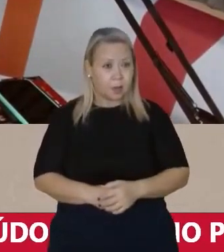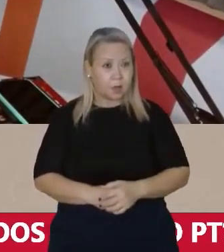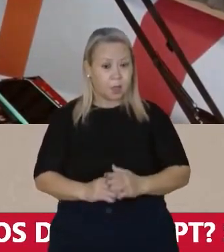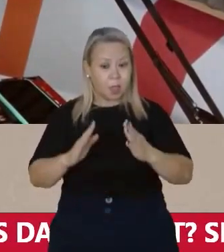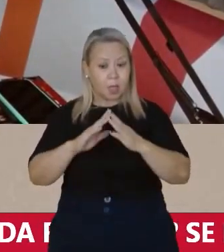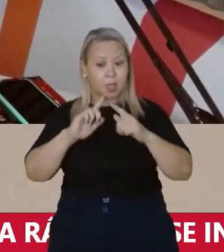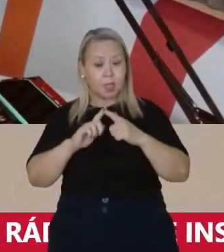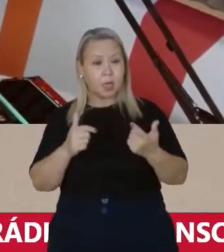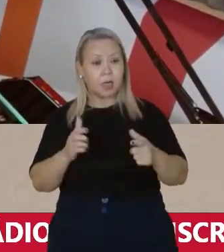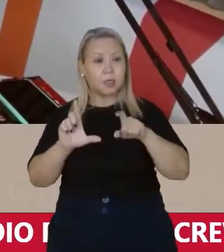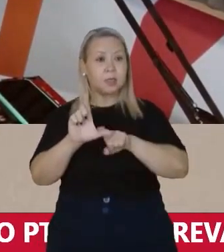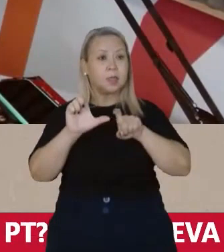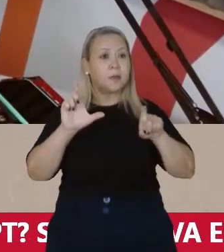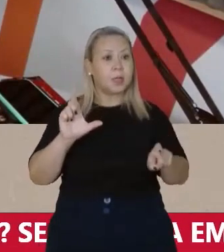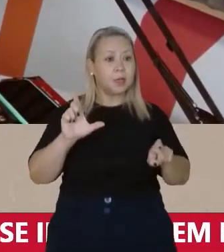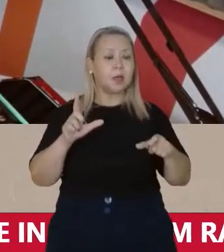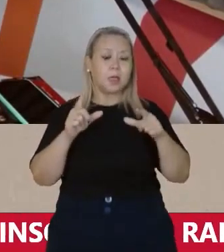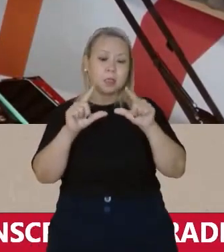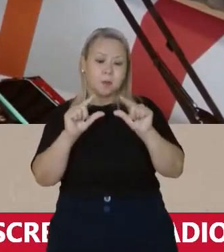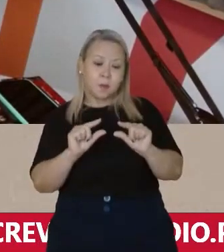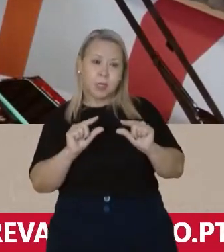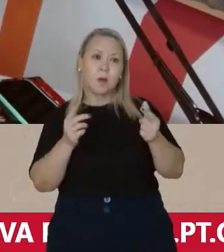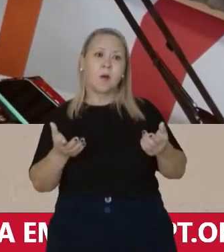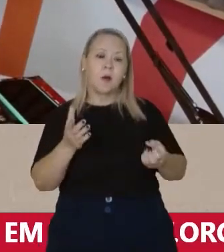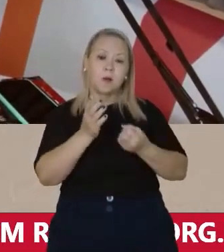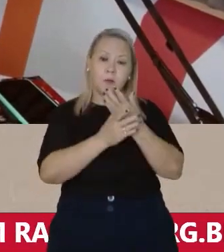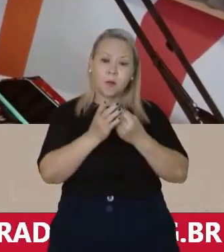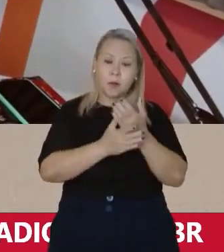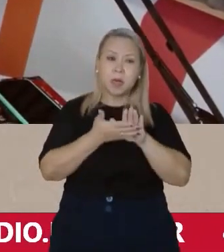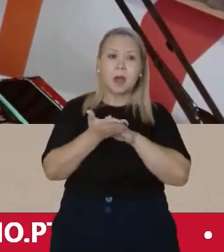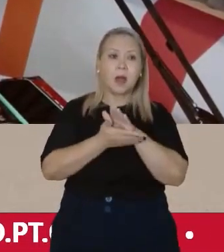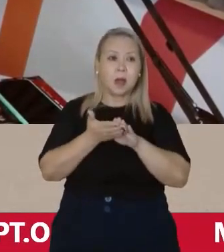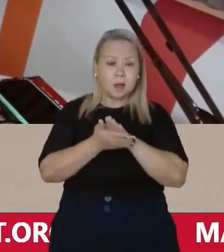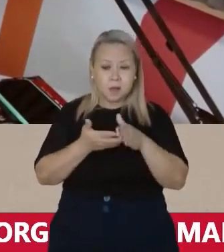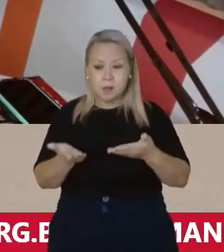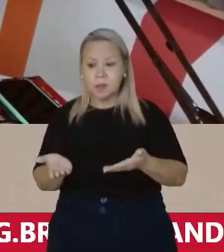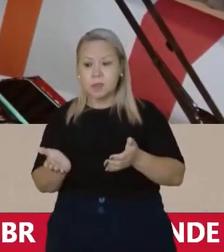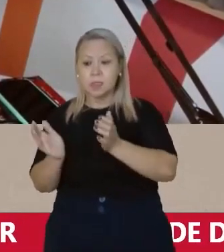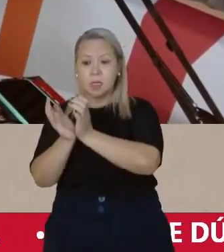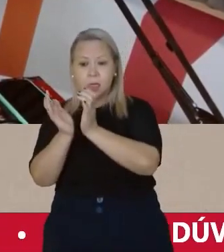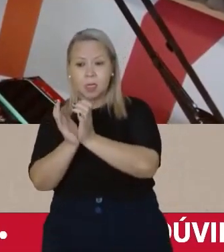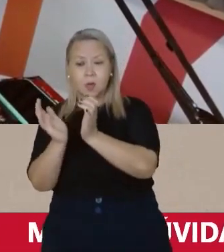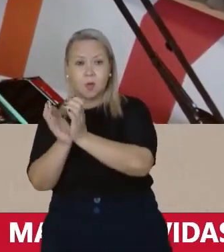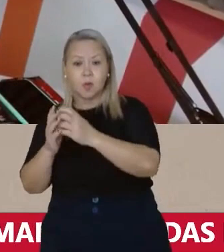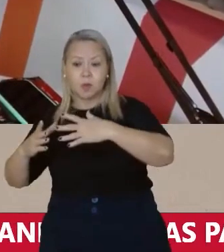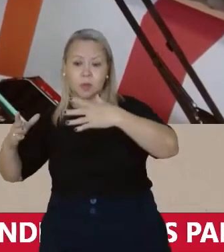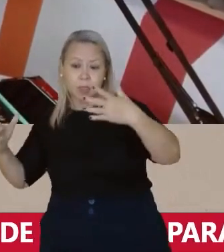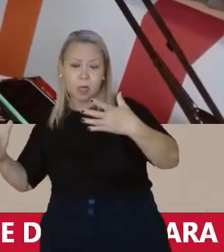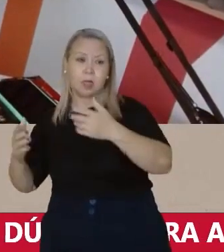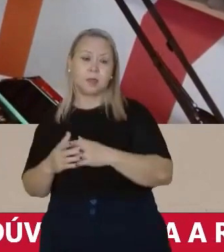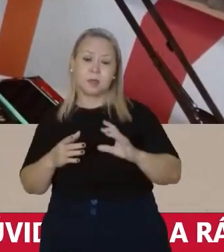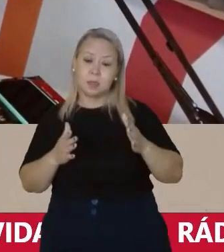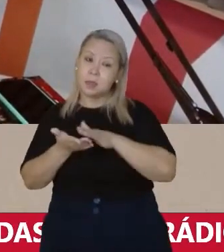igrejas independentes, essas igrejas menores, né, que foram fundadas sem as congregações tradicionais e sem ligação com essas grandes